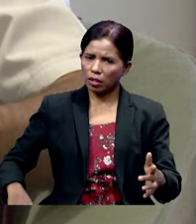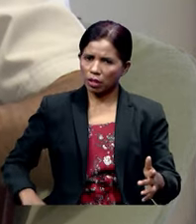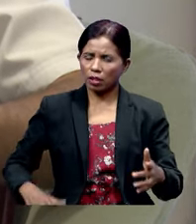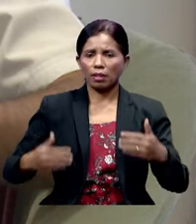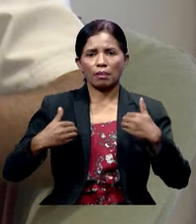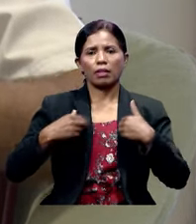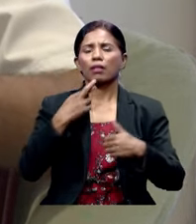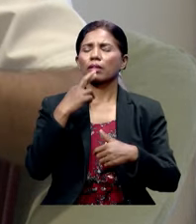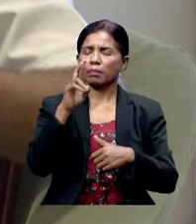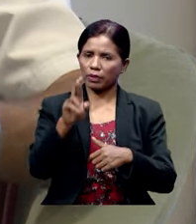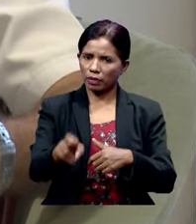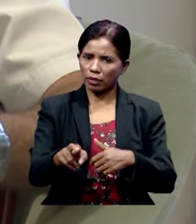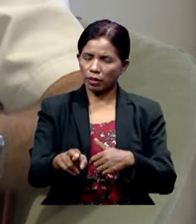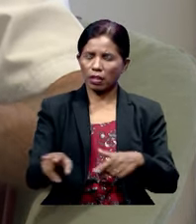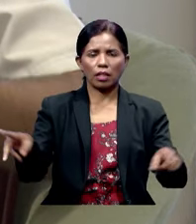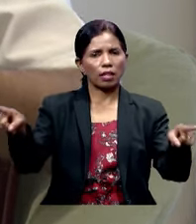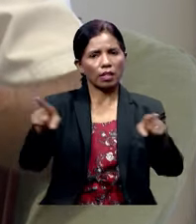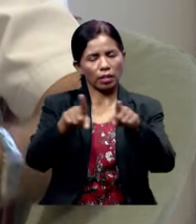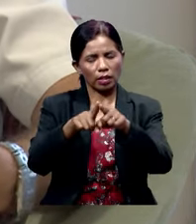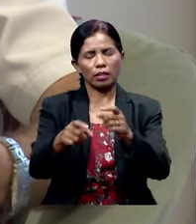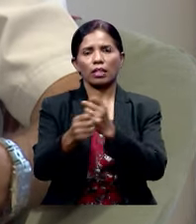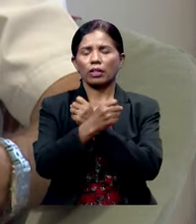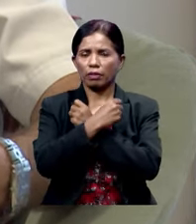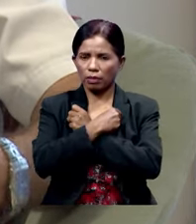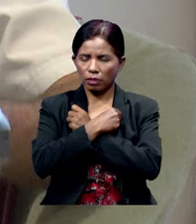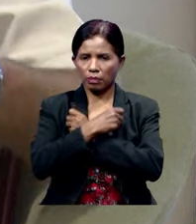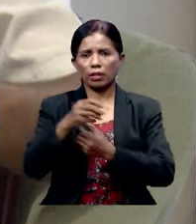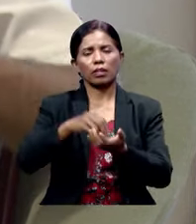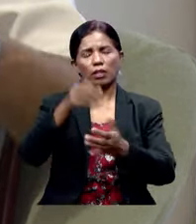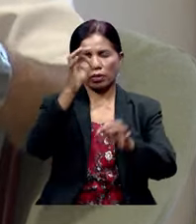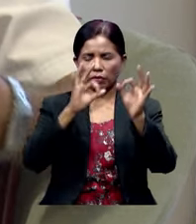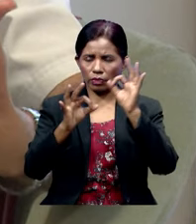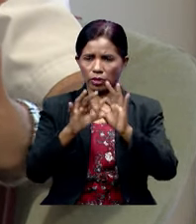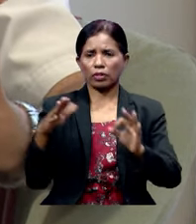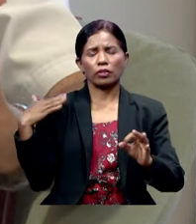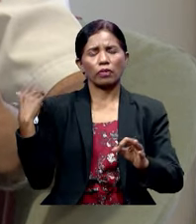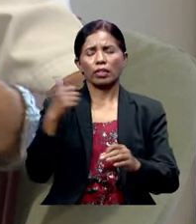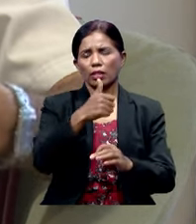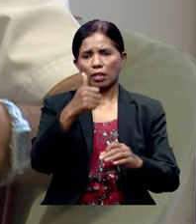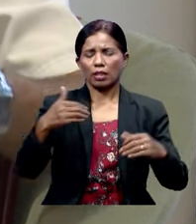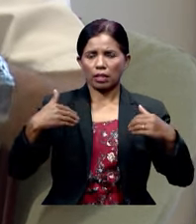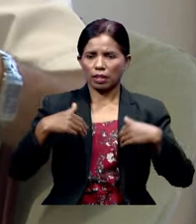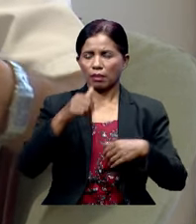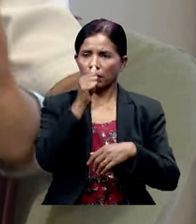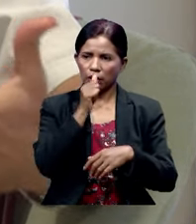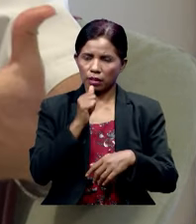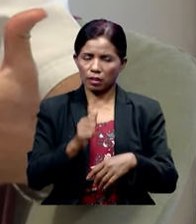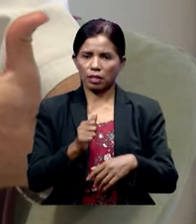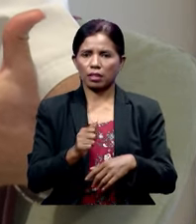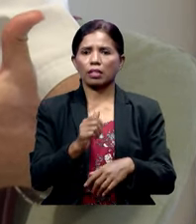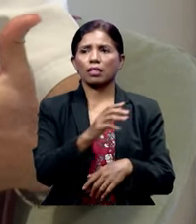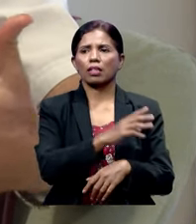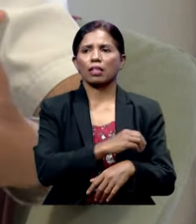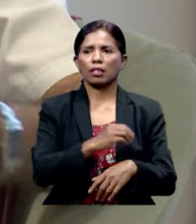responder com igual amor e igual confiança cada jovem tem um sonho esse sonho não se realiza